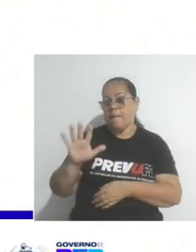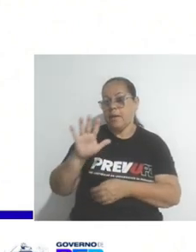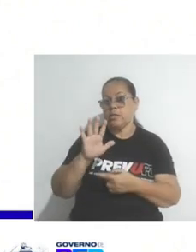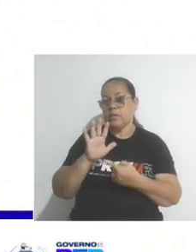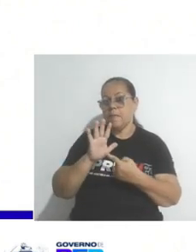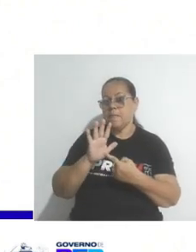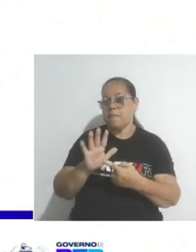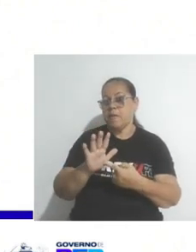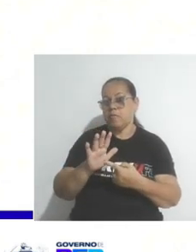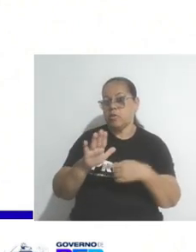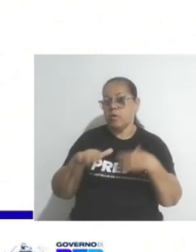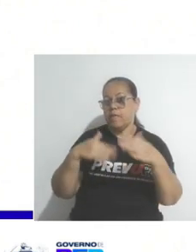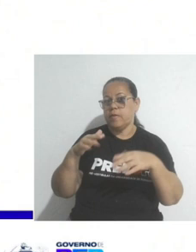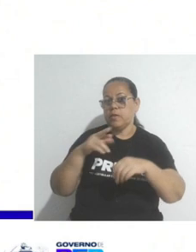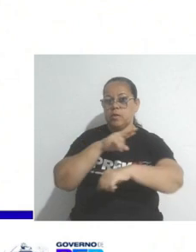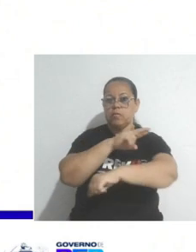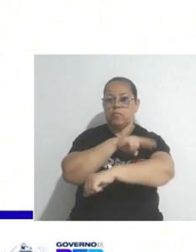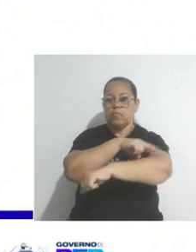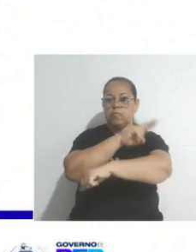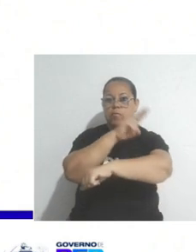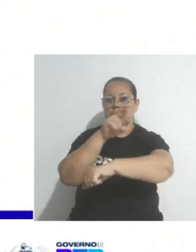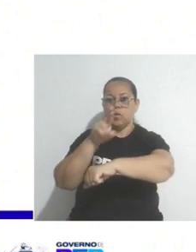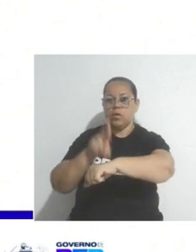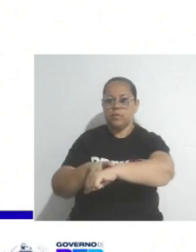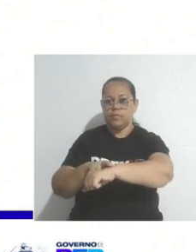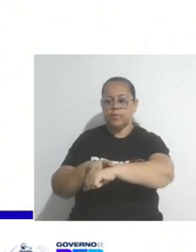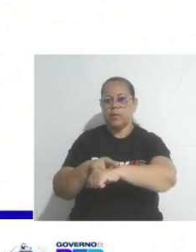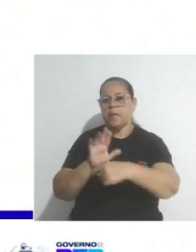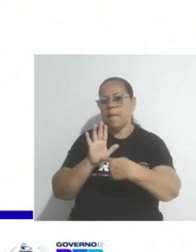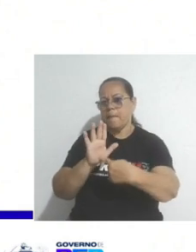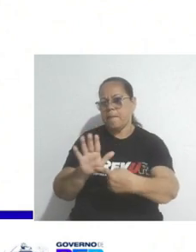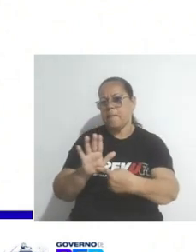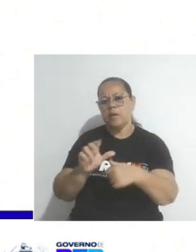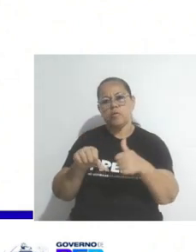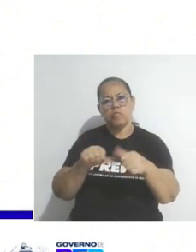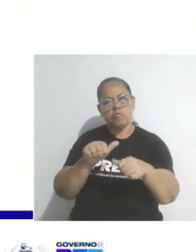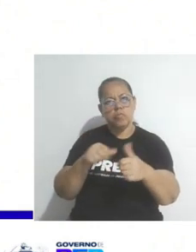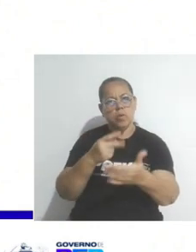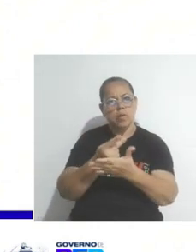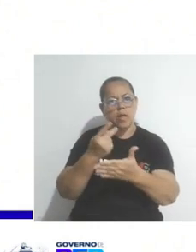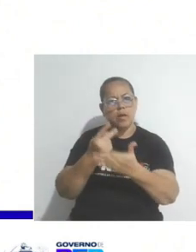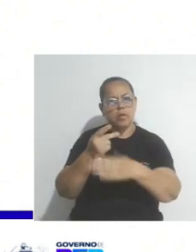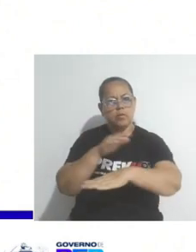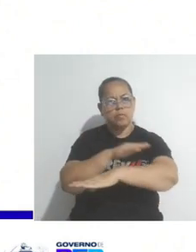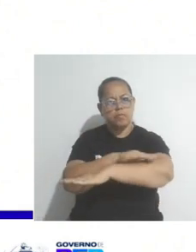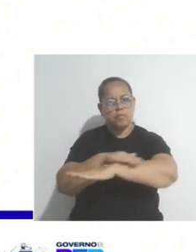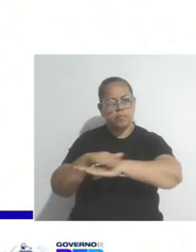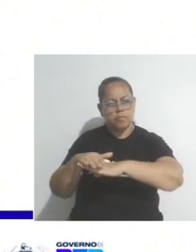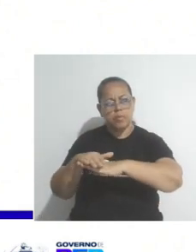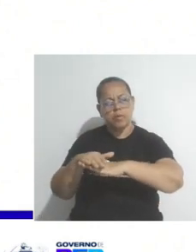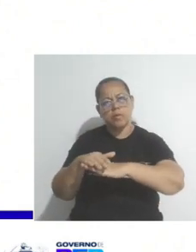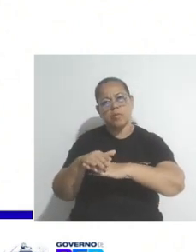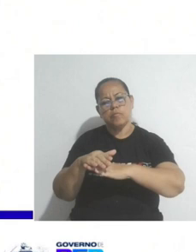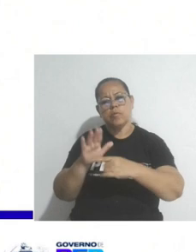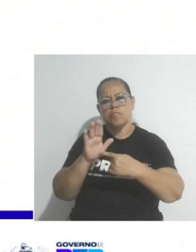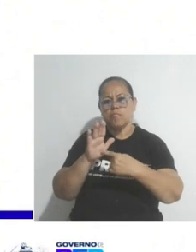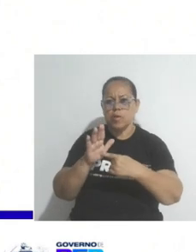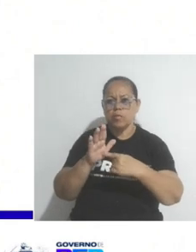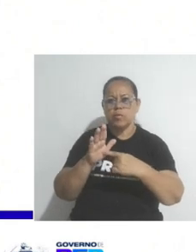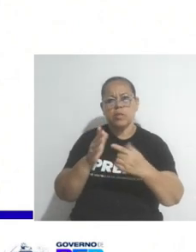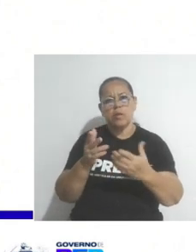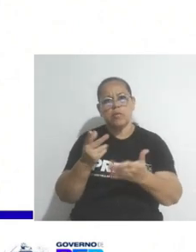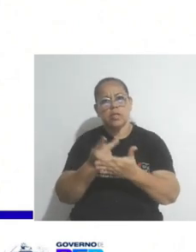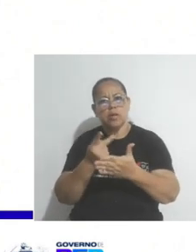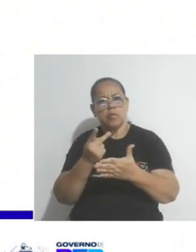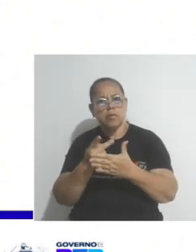específico nos indica aqui uma morfologia da superfície nos indica o substrato que está o substrato